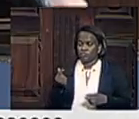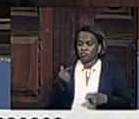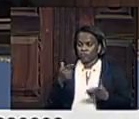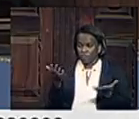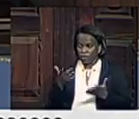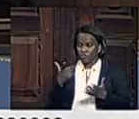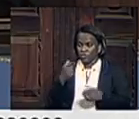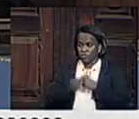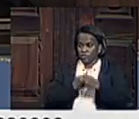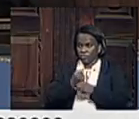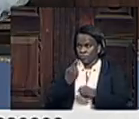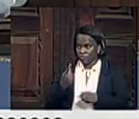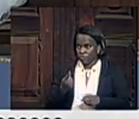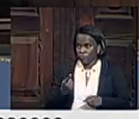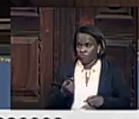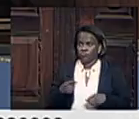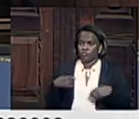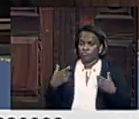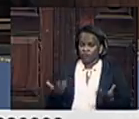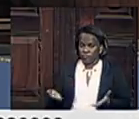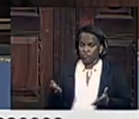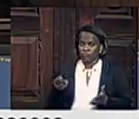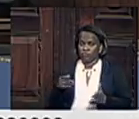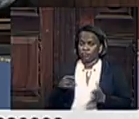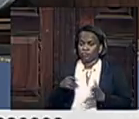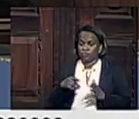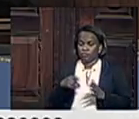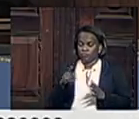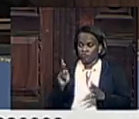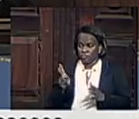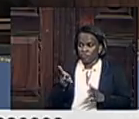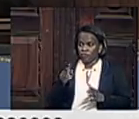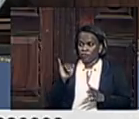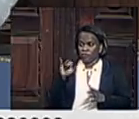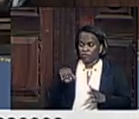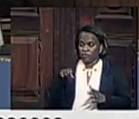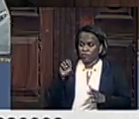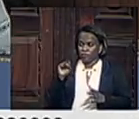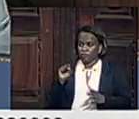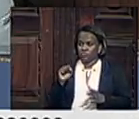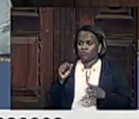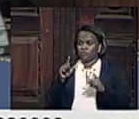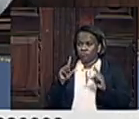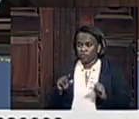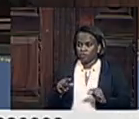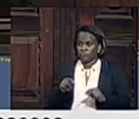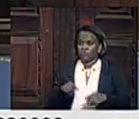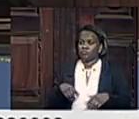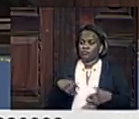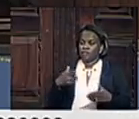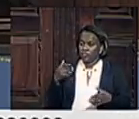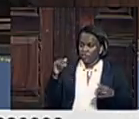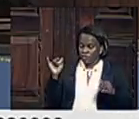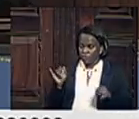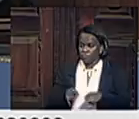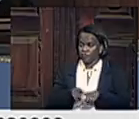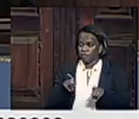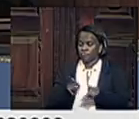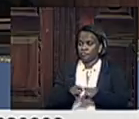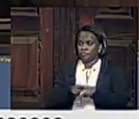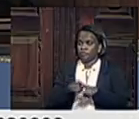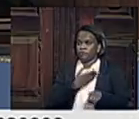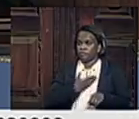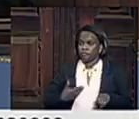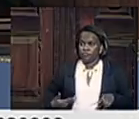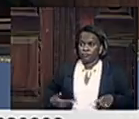ano. Uma das raras fontes, porque o próprio ICMS caiu. E pensa errado o governo, quando